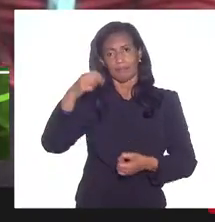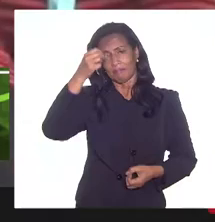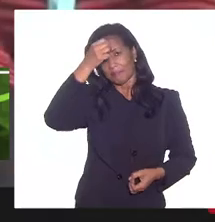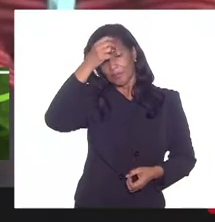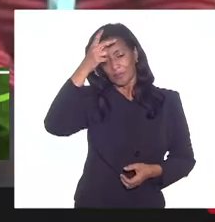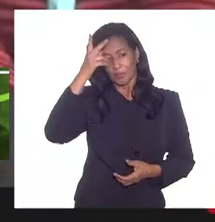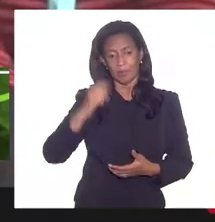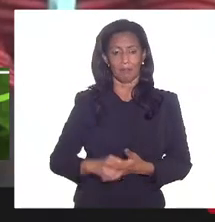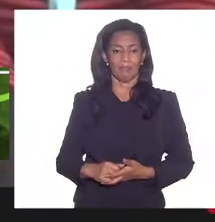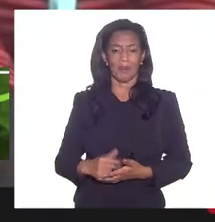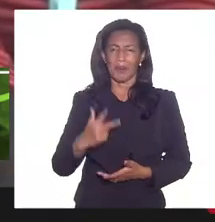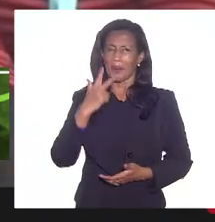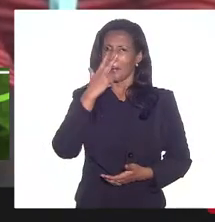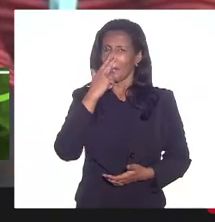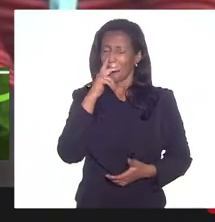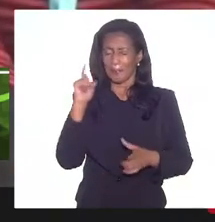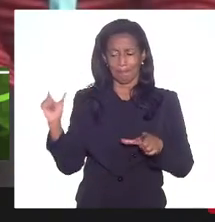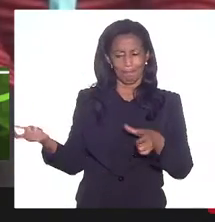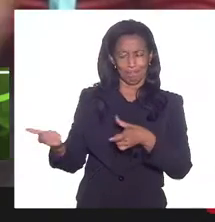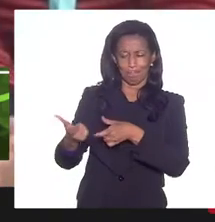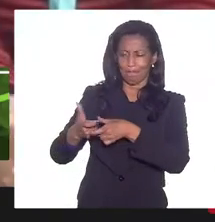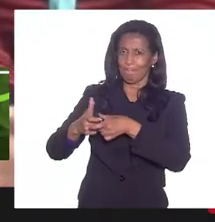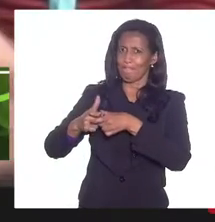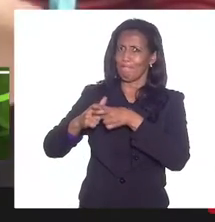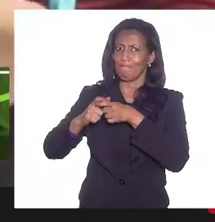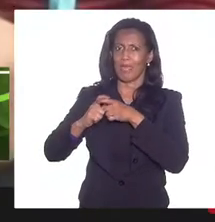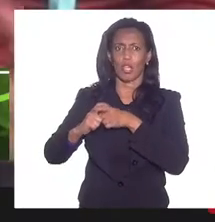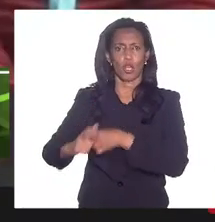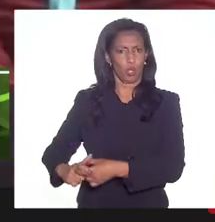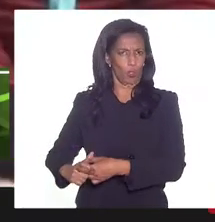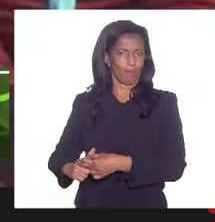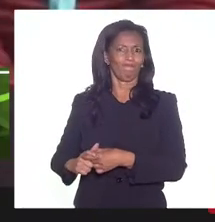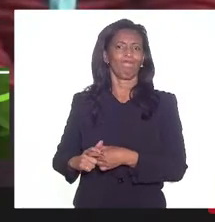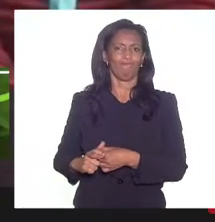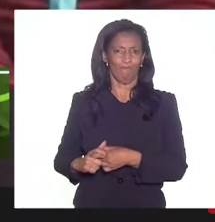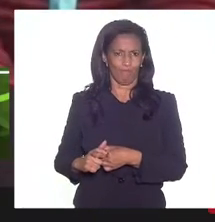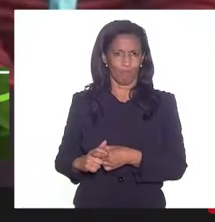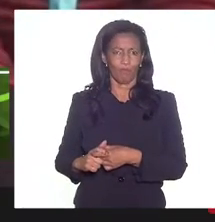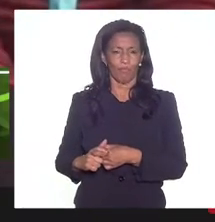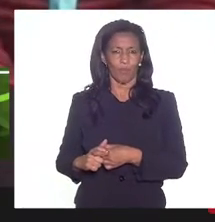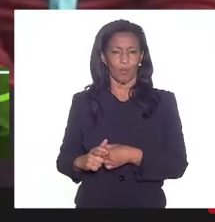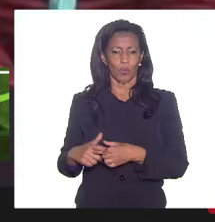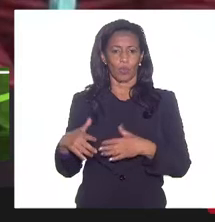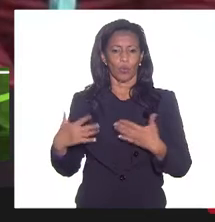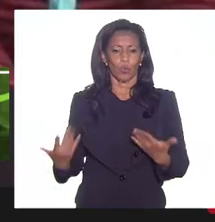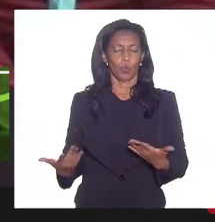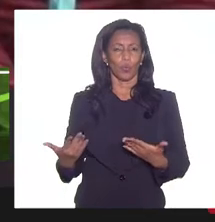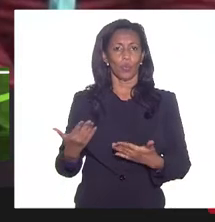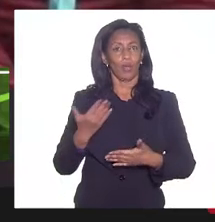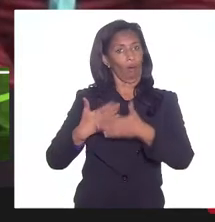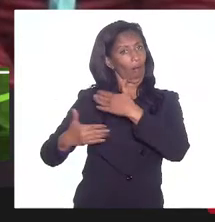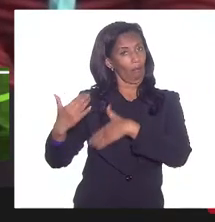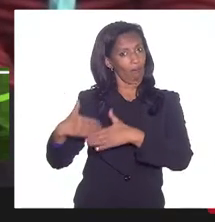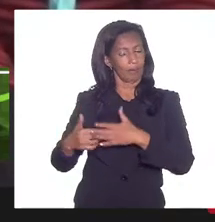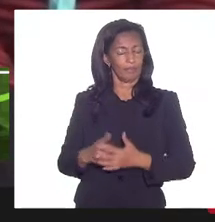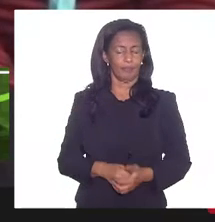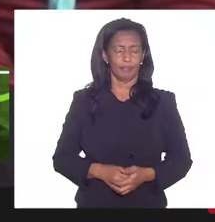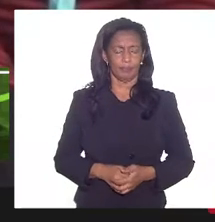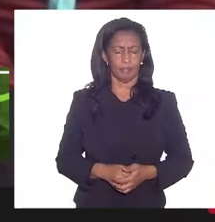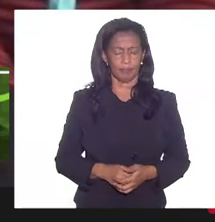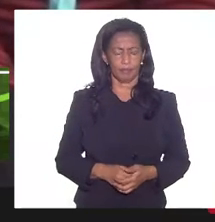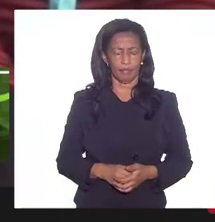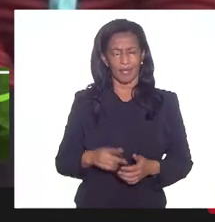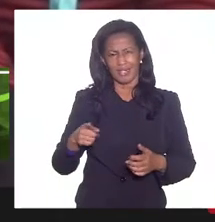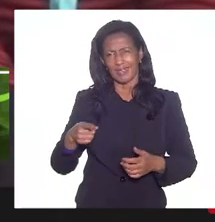um número de municípios ainda menor do que nós chegamos com o estado cultura presente nas redes isso